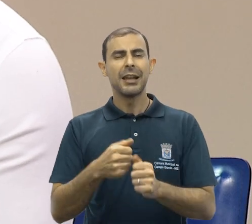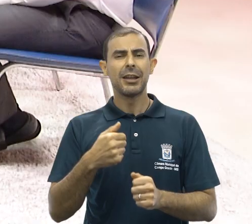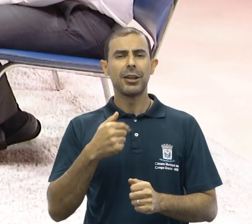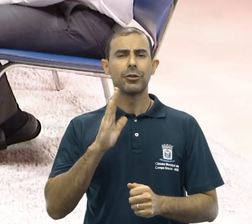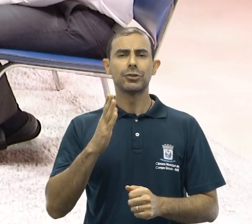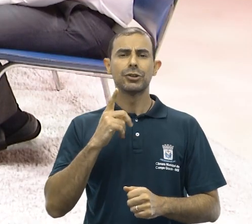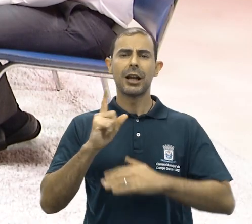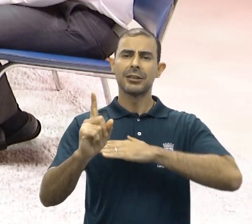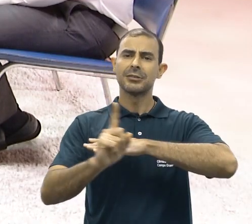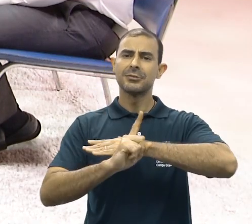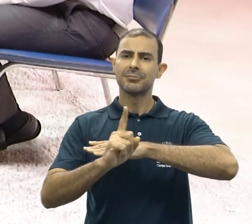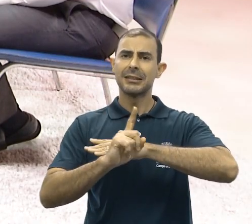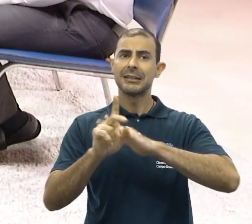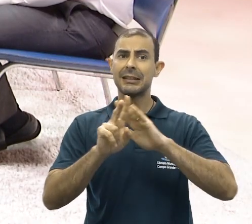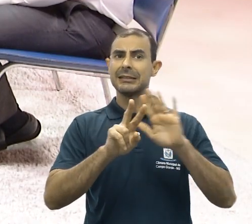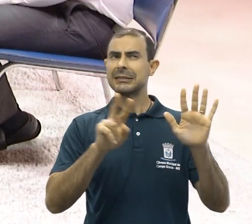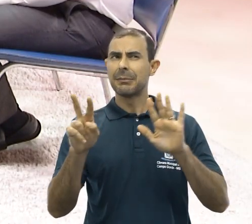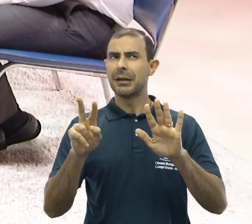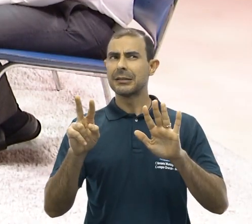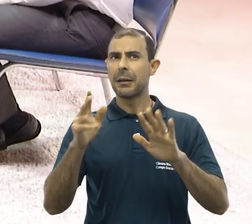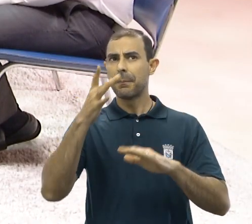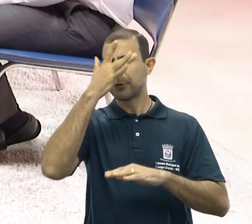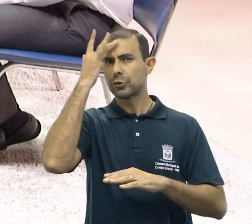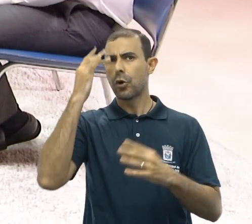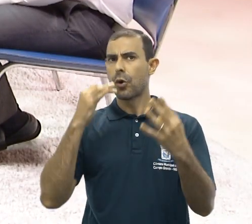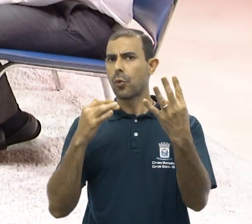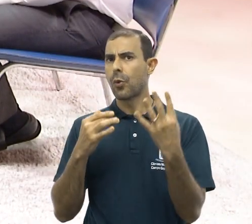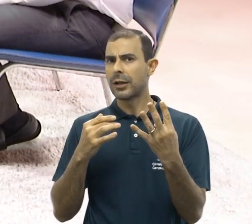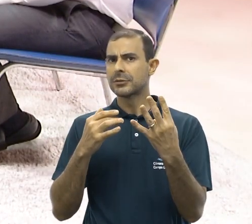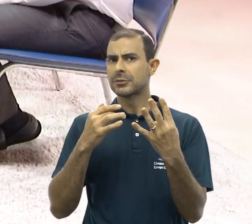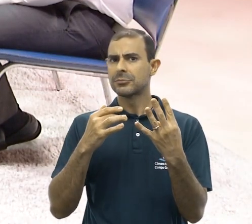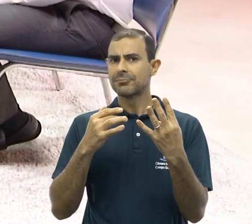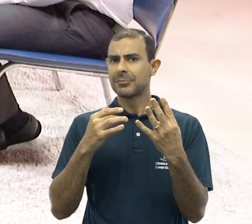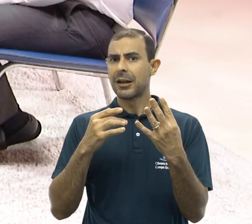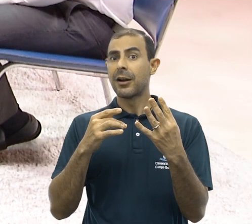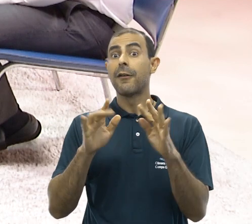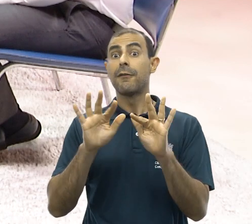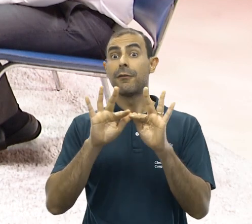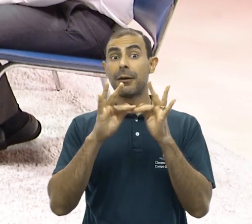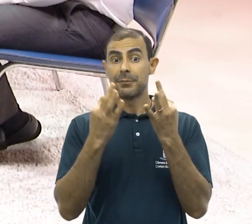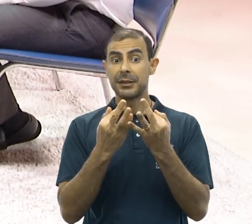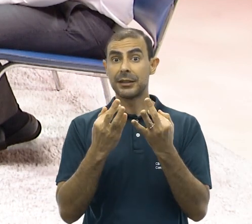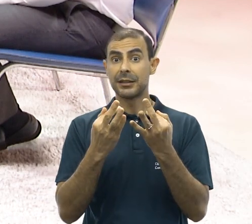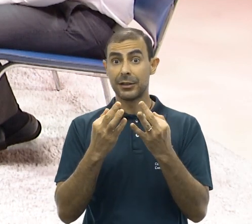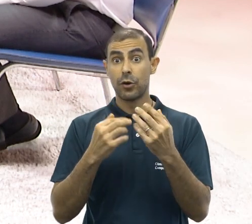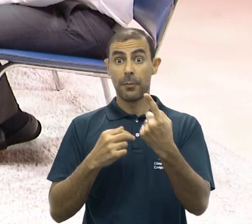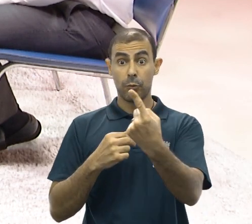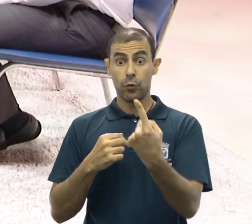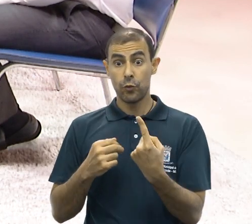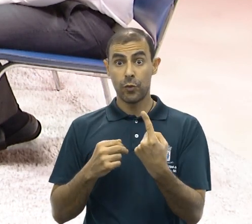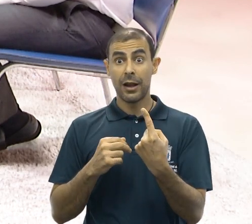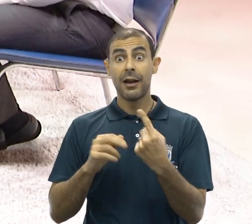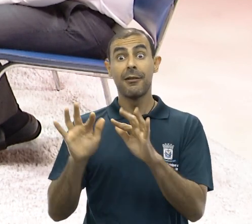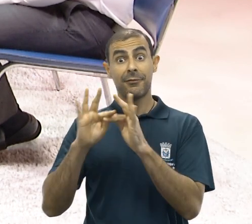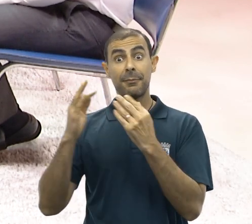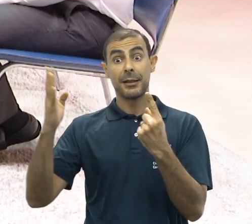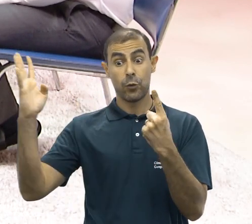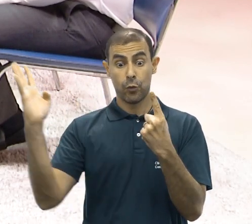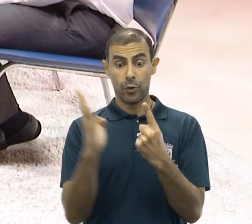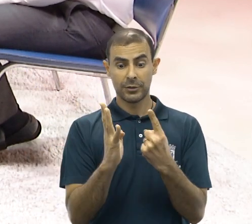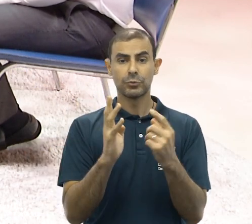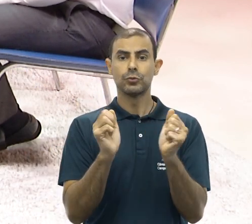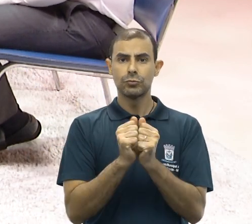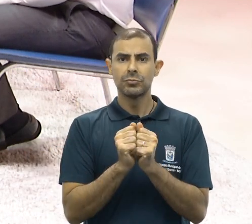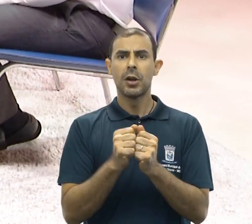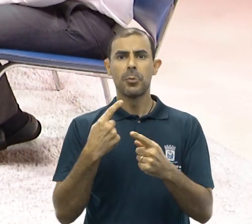Eu atendi paciente essa semana, 4 familiares entraram junto, né? Para acompanhar, para